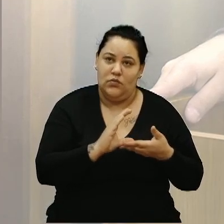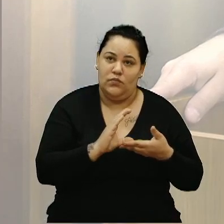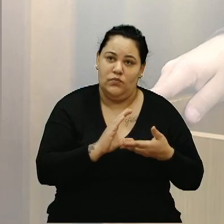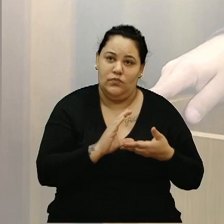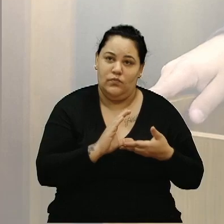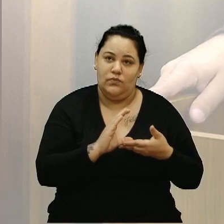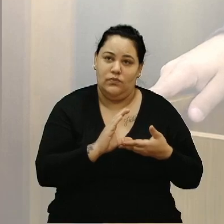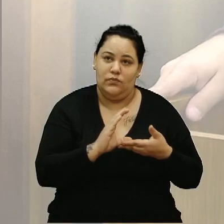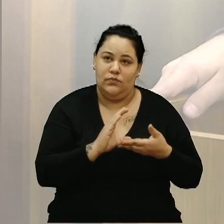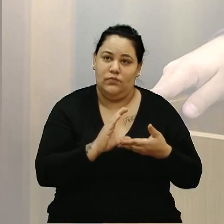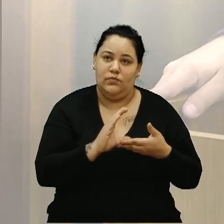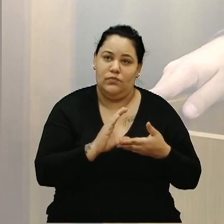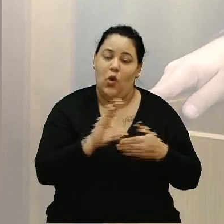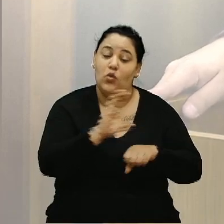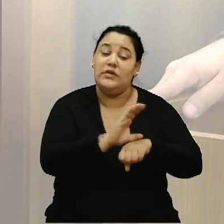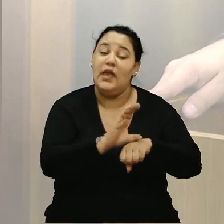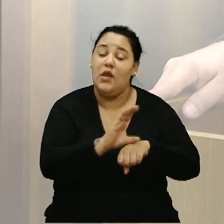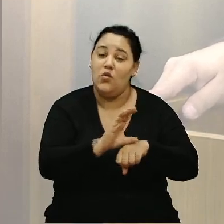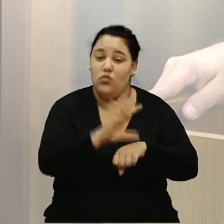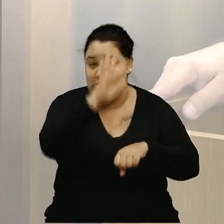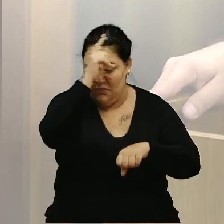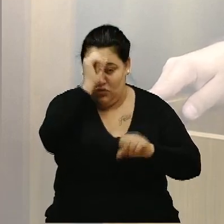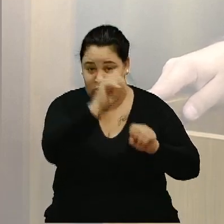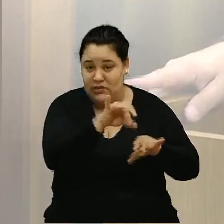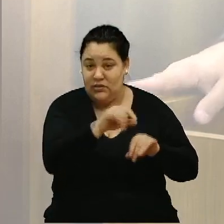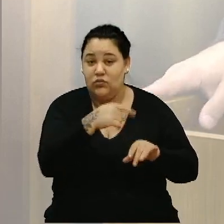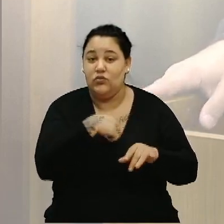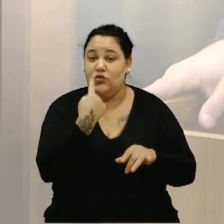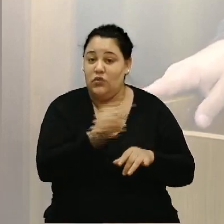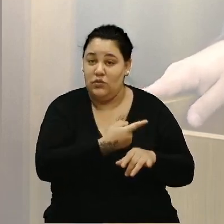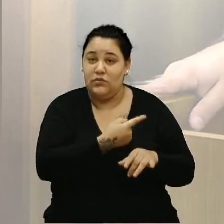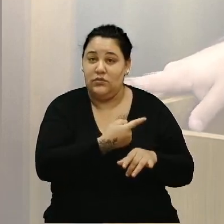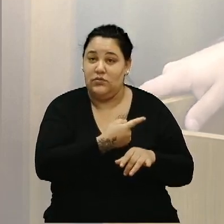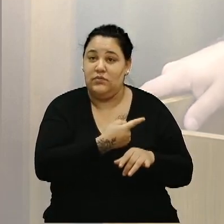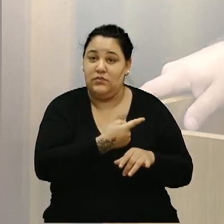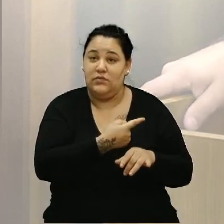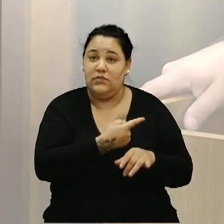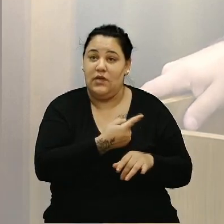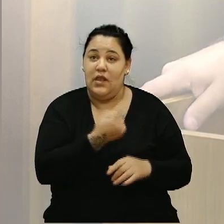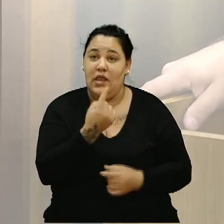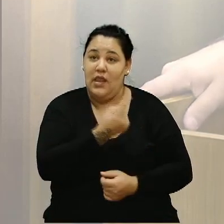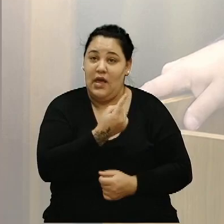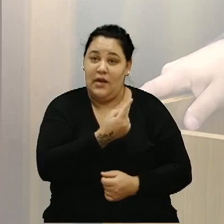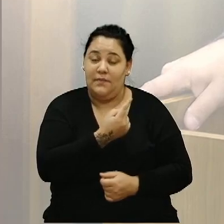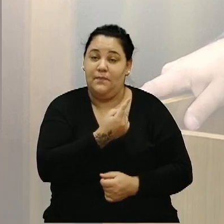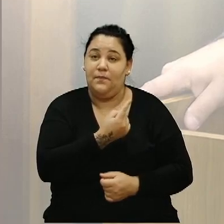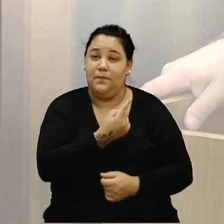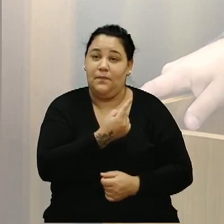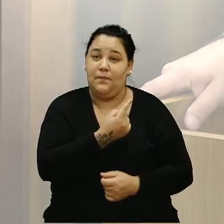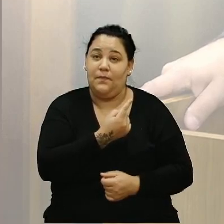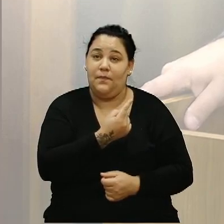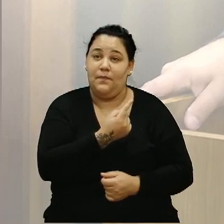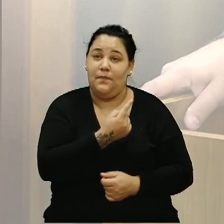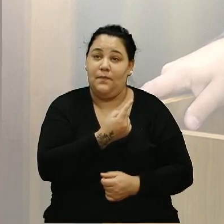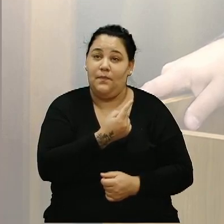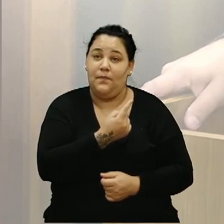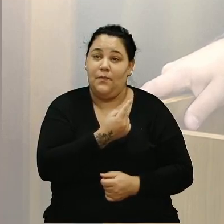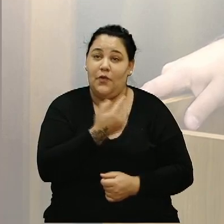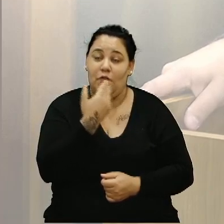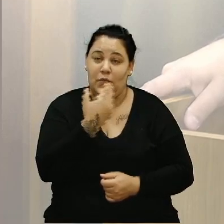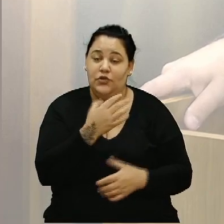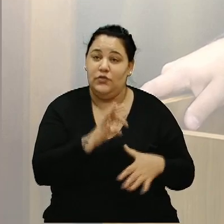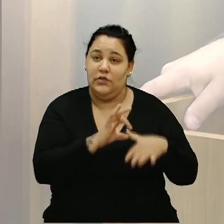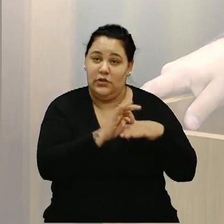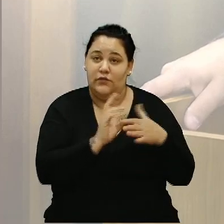Risso lá no prédio da Anhanguera. E hoje seria impossível. Já lhe concedo, vereador, eu vou pedir a declaração de líder no momento oportuno e